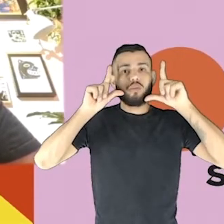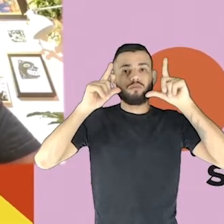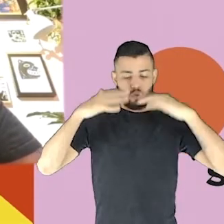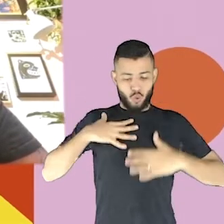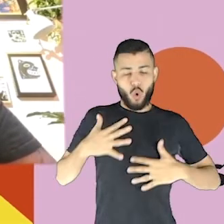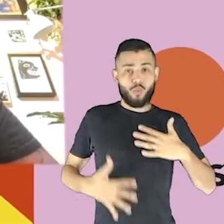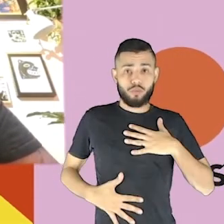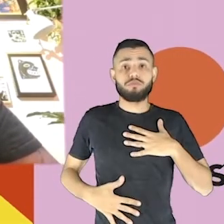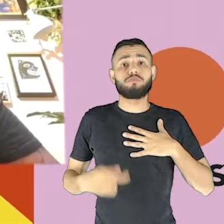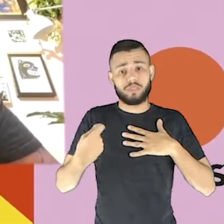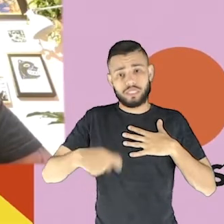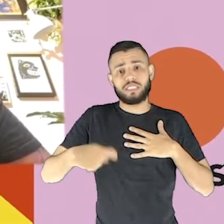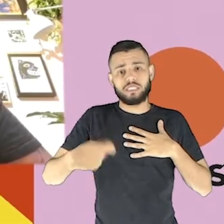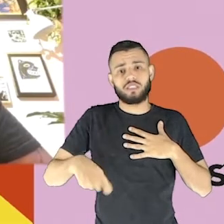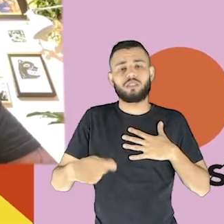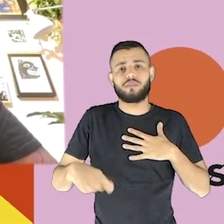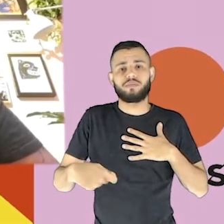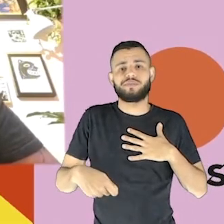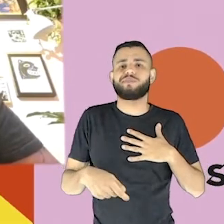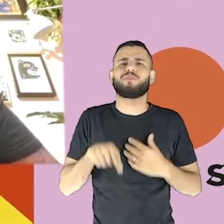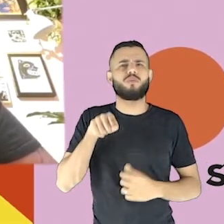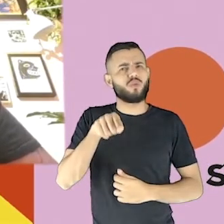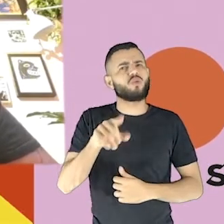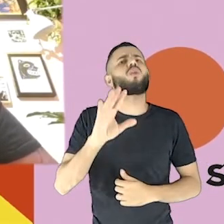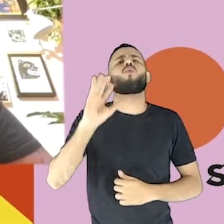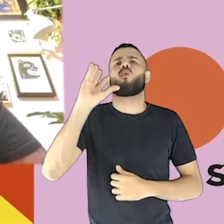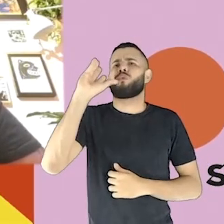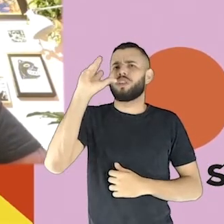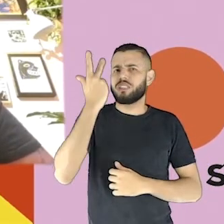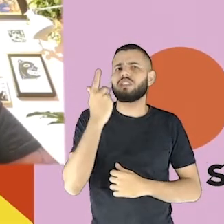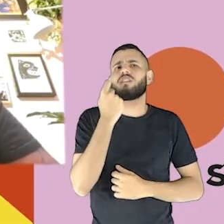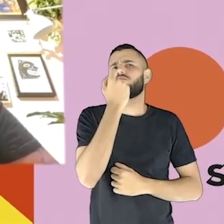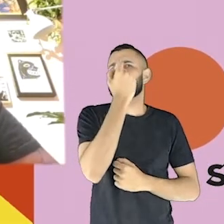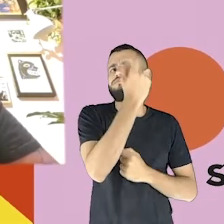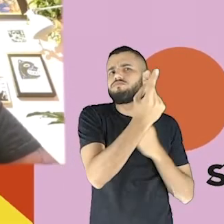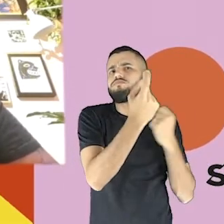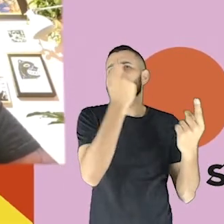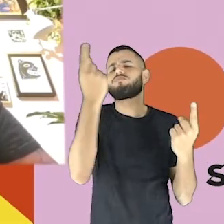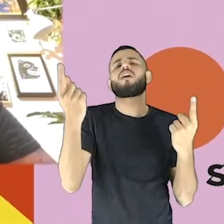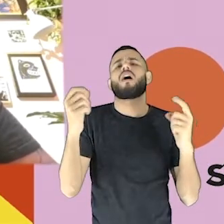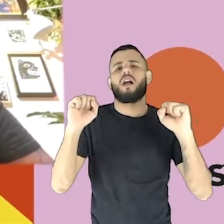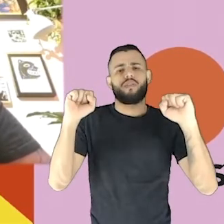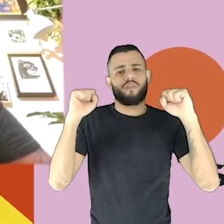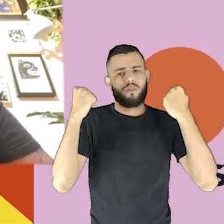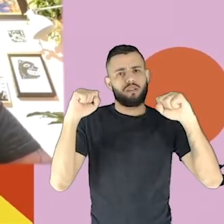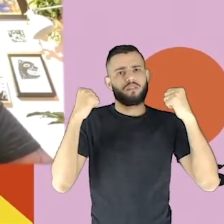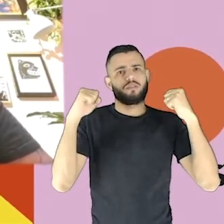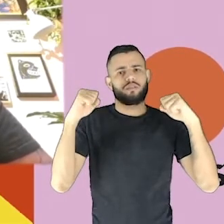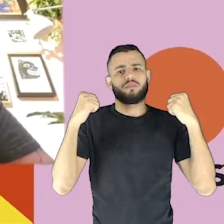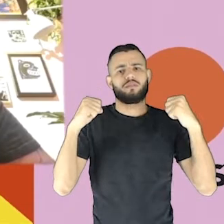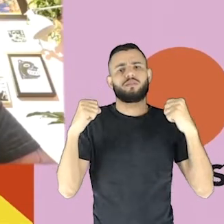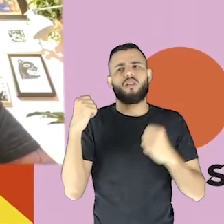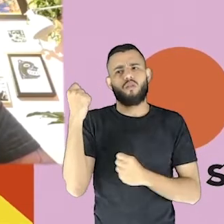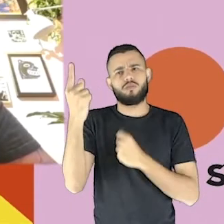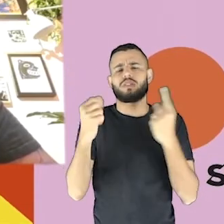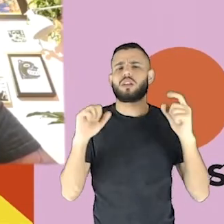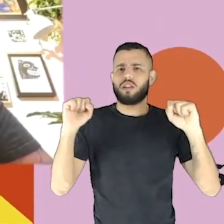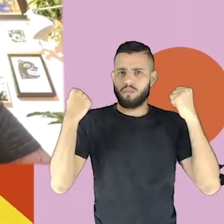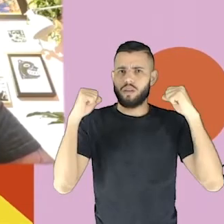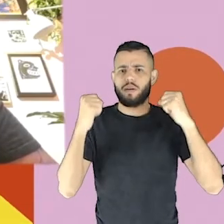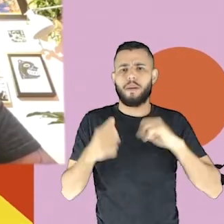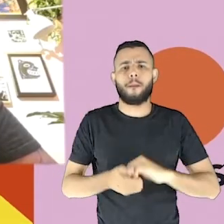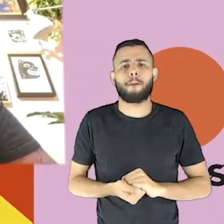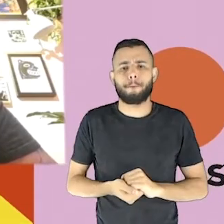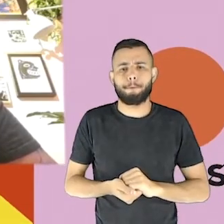corpo. E isso era uma coisa que acontecia em algumas academias. Em algumas academias acontecia